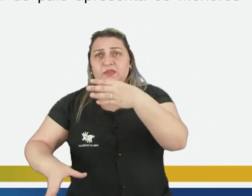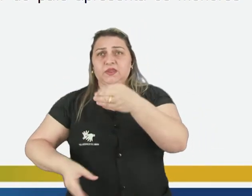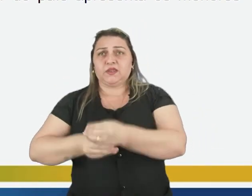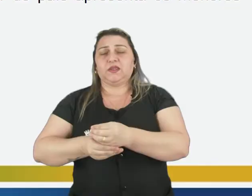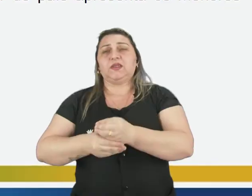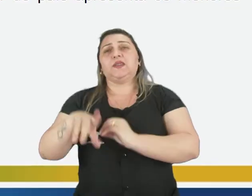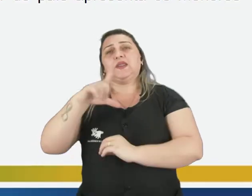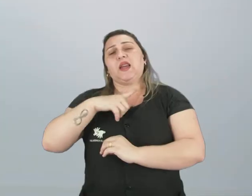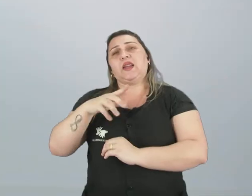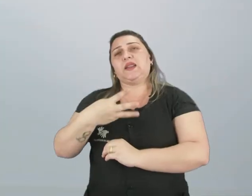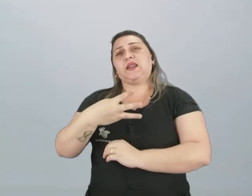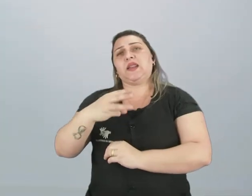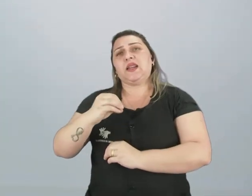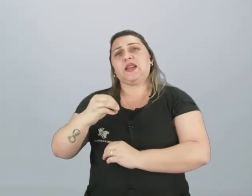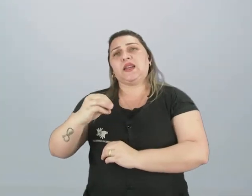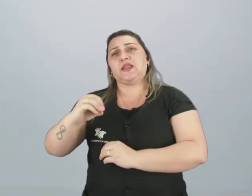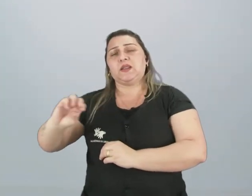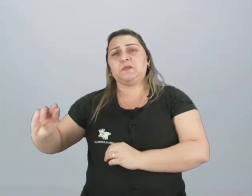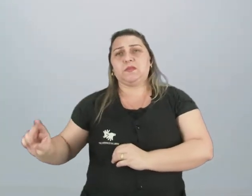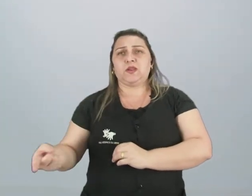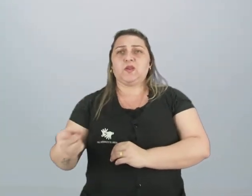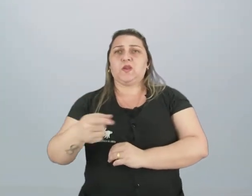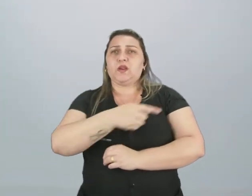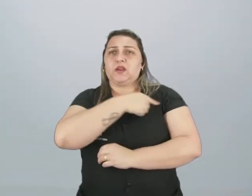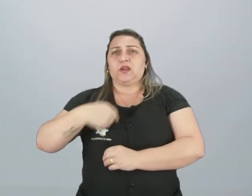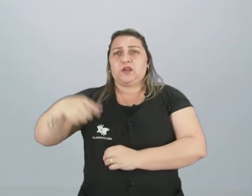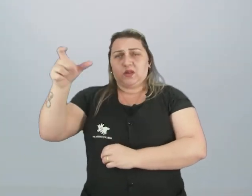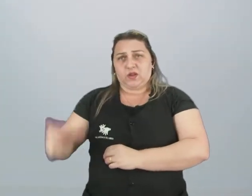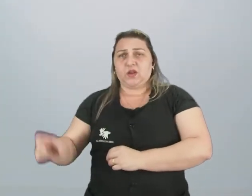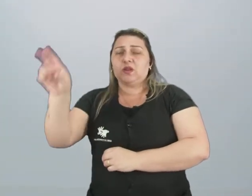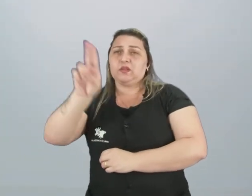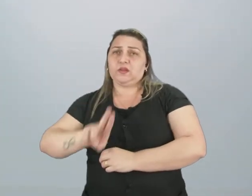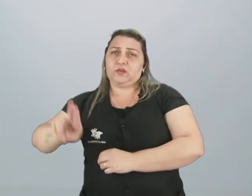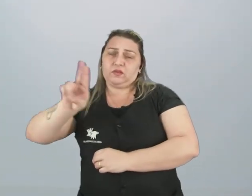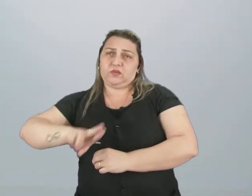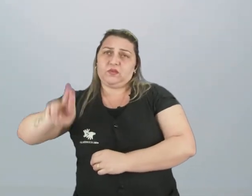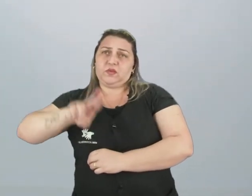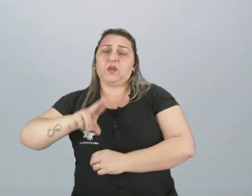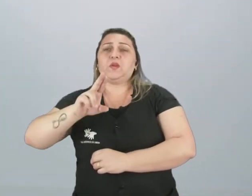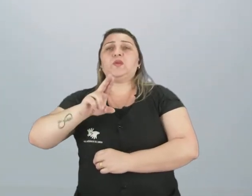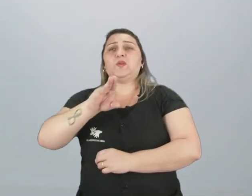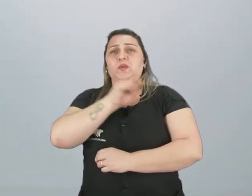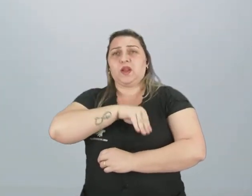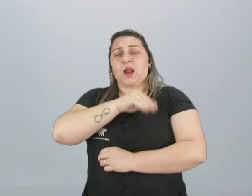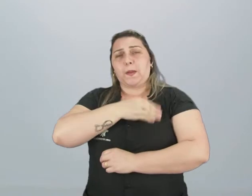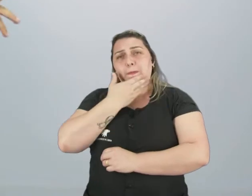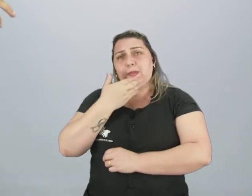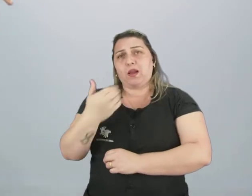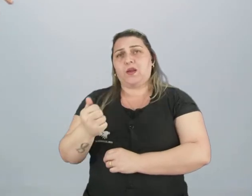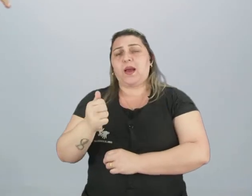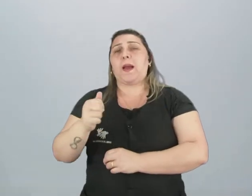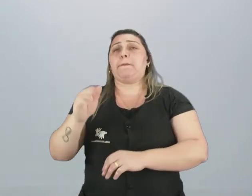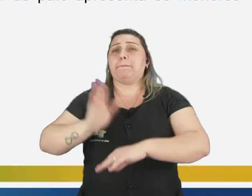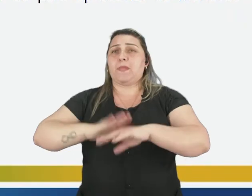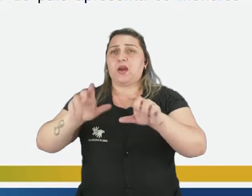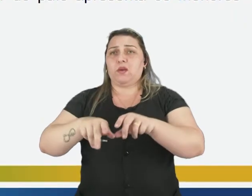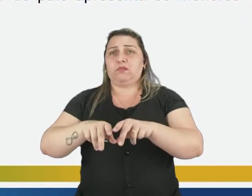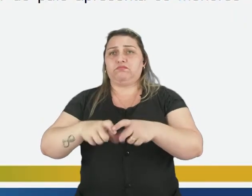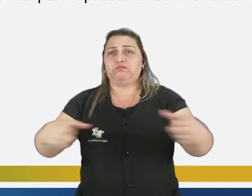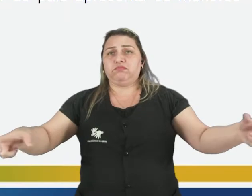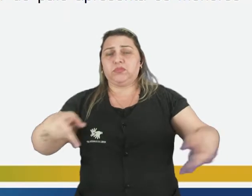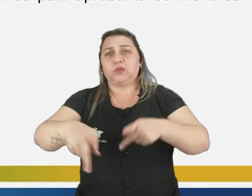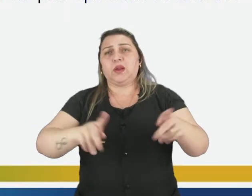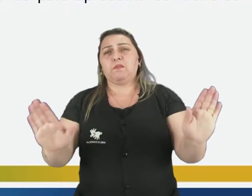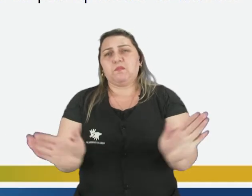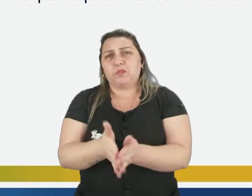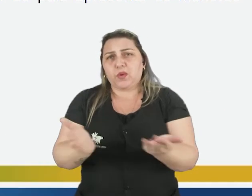cerca de 300 milhões de chineses que usufruem de uma renda melhor, enquanto que a maior parte